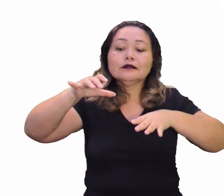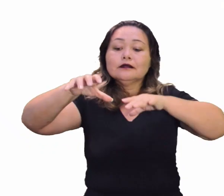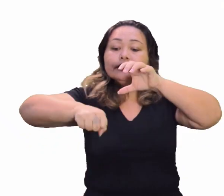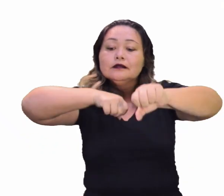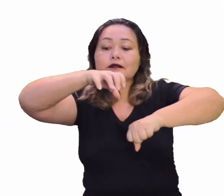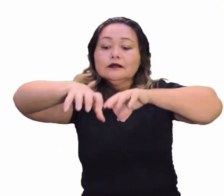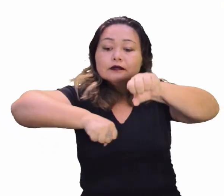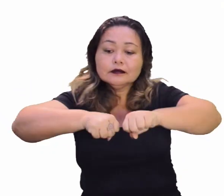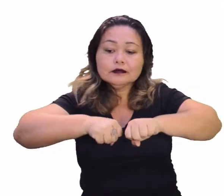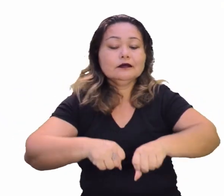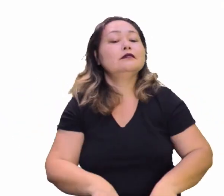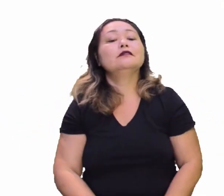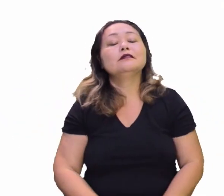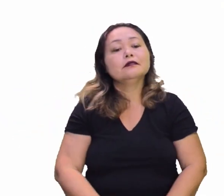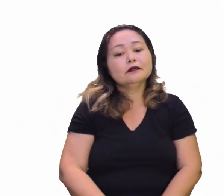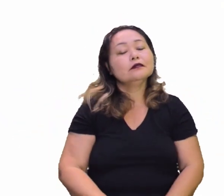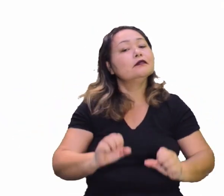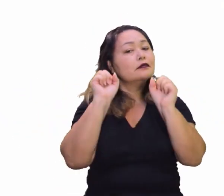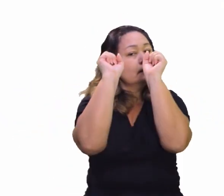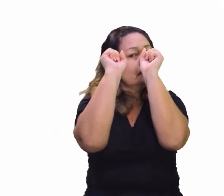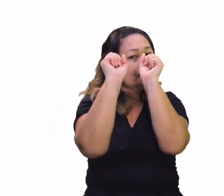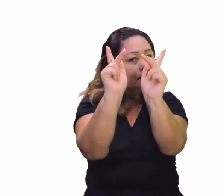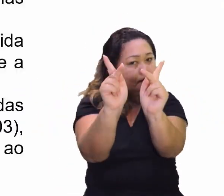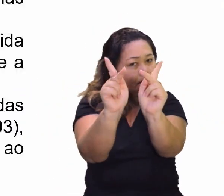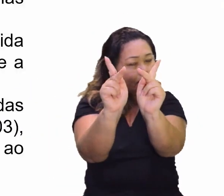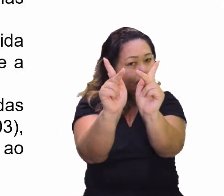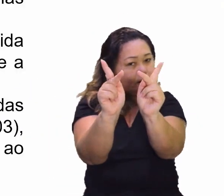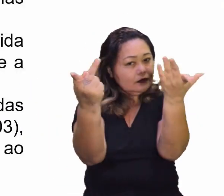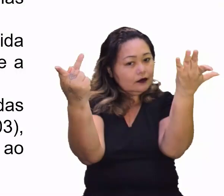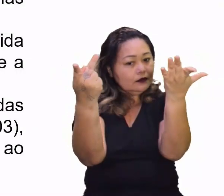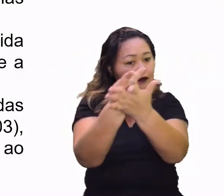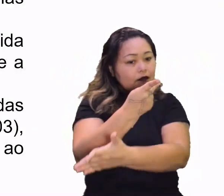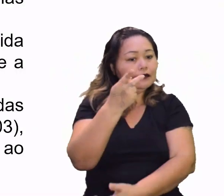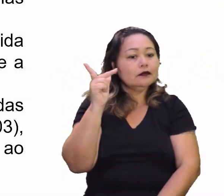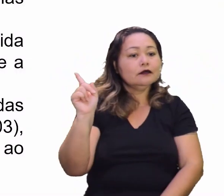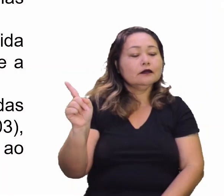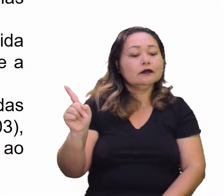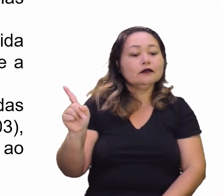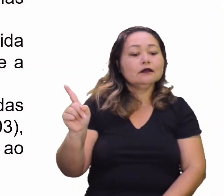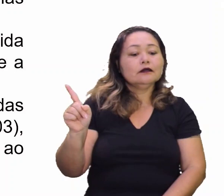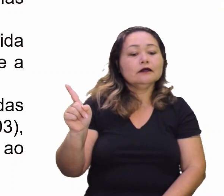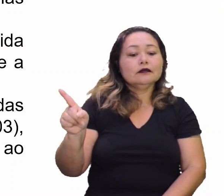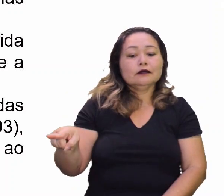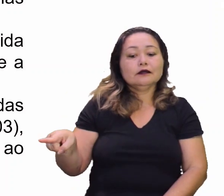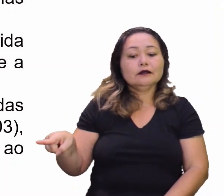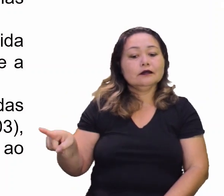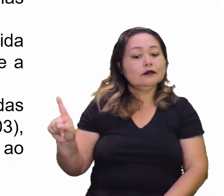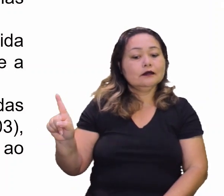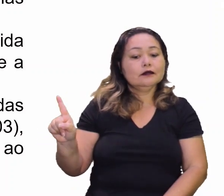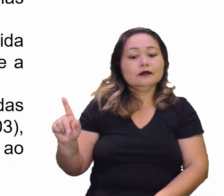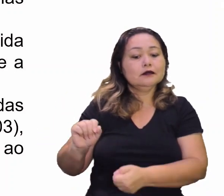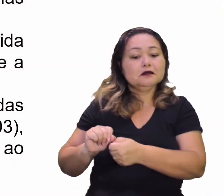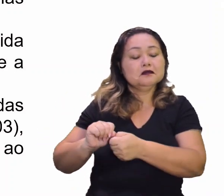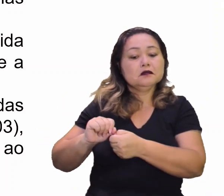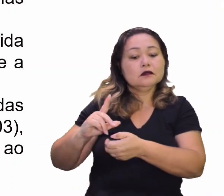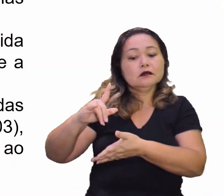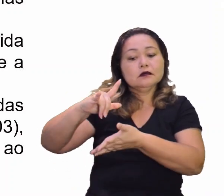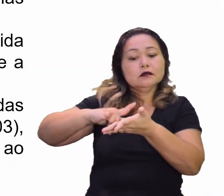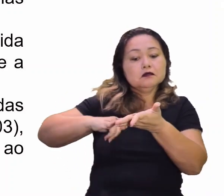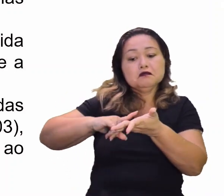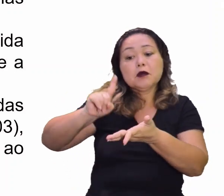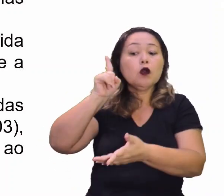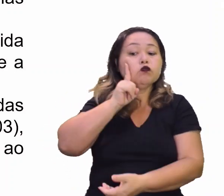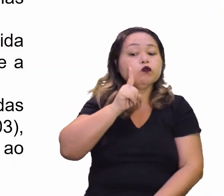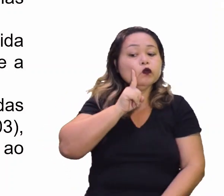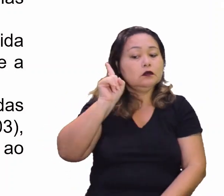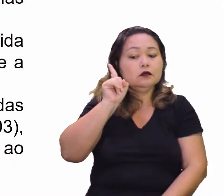impulso à colonização. Ok? O que vai estar errado na letra E? A ferrovia não foi Tratado de Petrópolis, não foi entre Brasil e